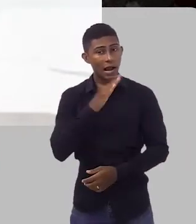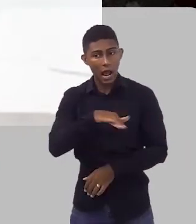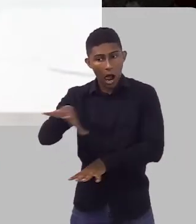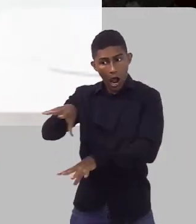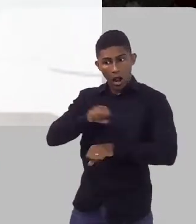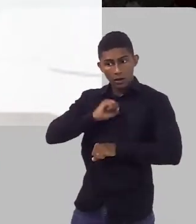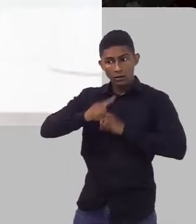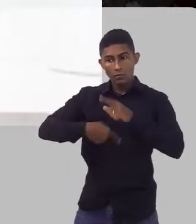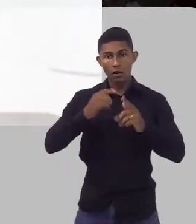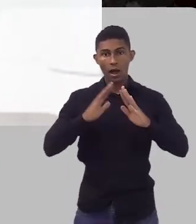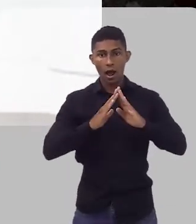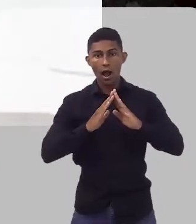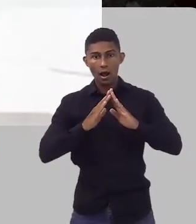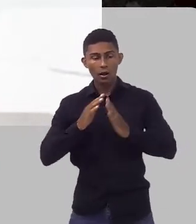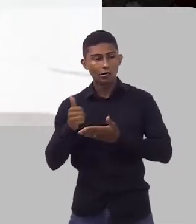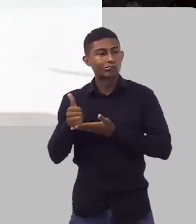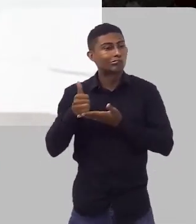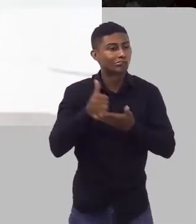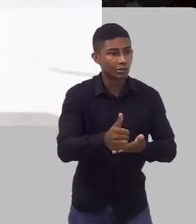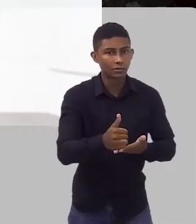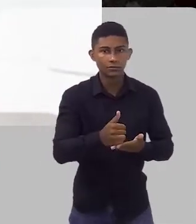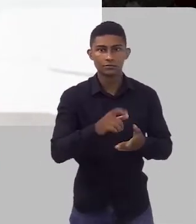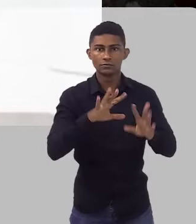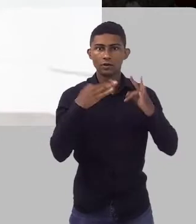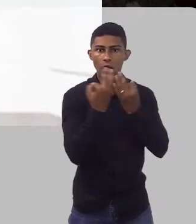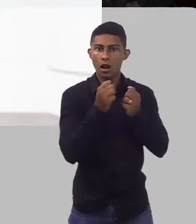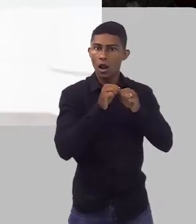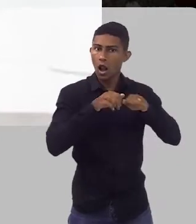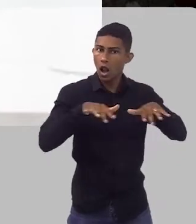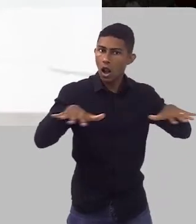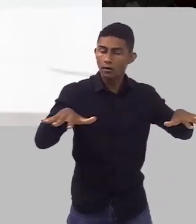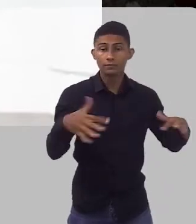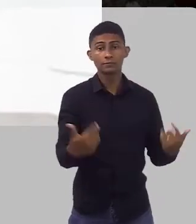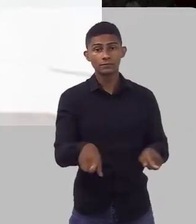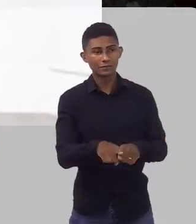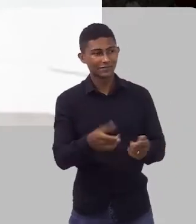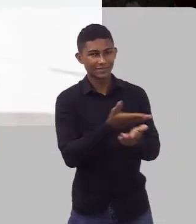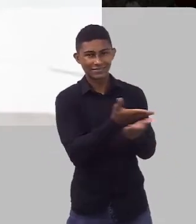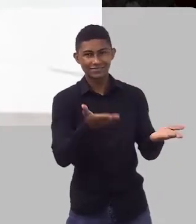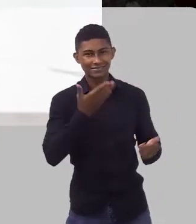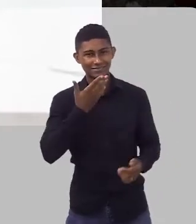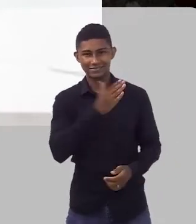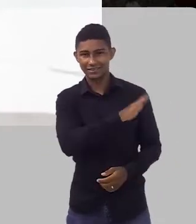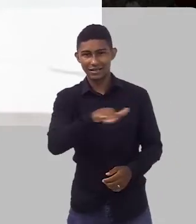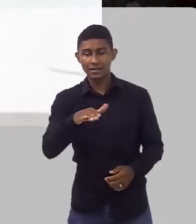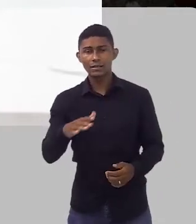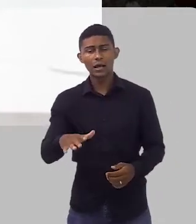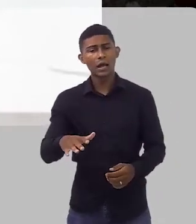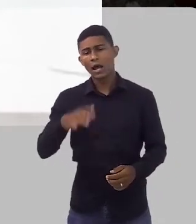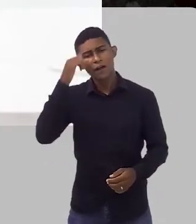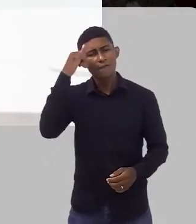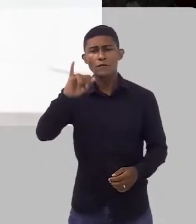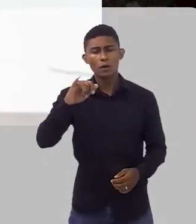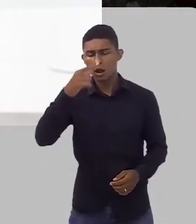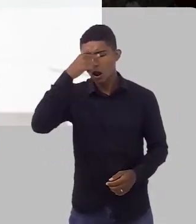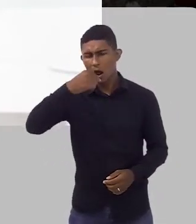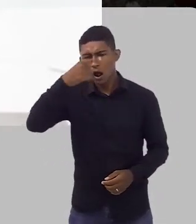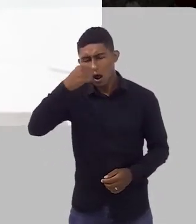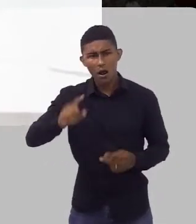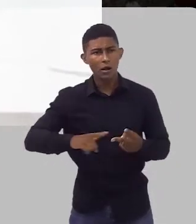família. Além de proteger outras doenças, as crianças vão ficar menos resfriadas, vão ter menos diarreia, vão ter menos gripe, vão ter